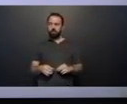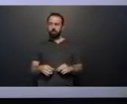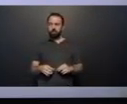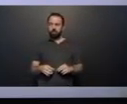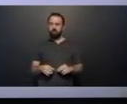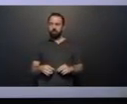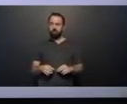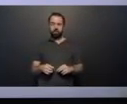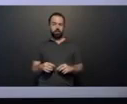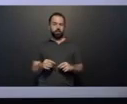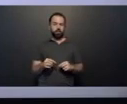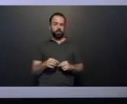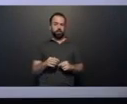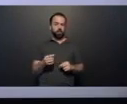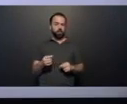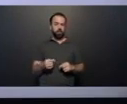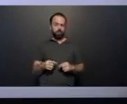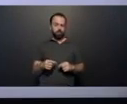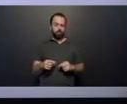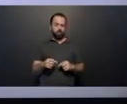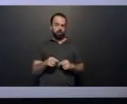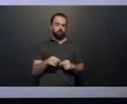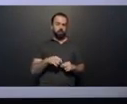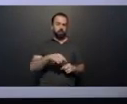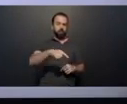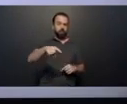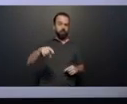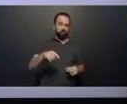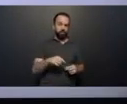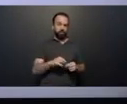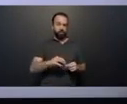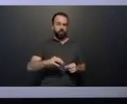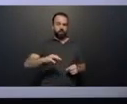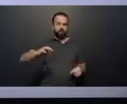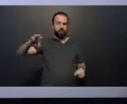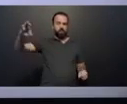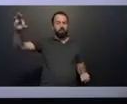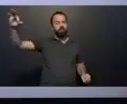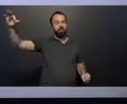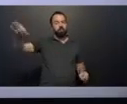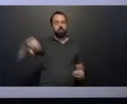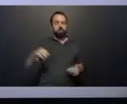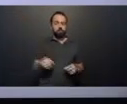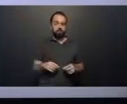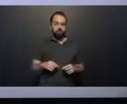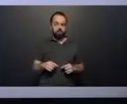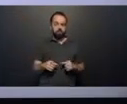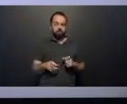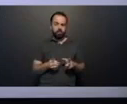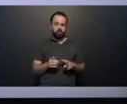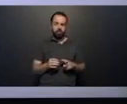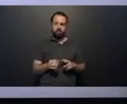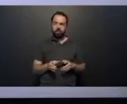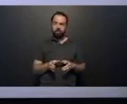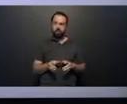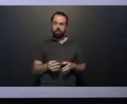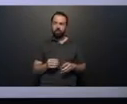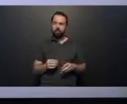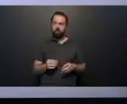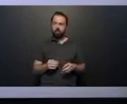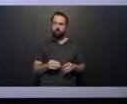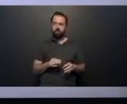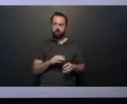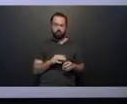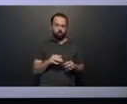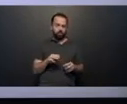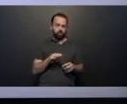vou pegar a distância percorrida por ele e vou dividir pelo comprimento da pista. Esse C aqui